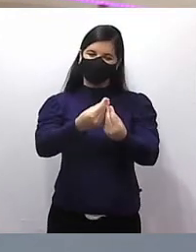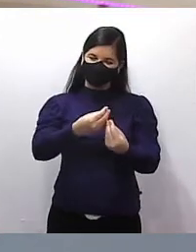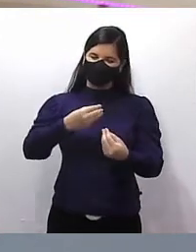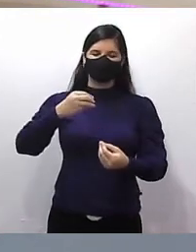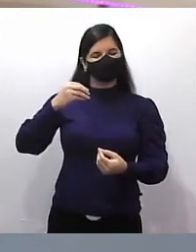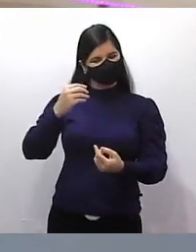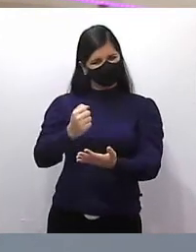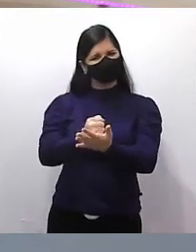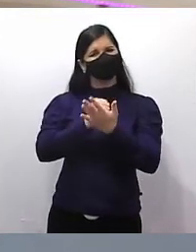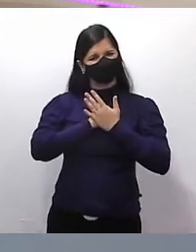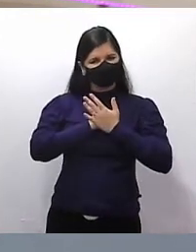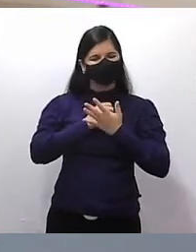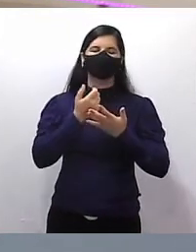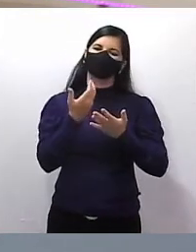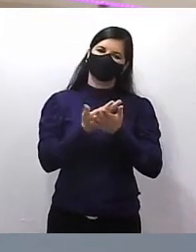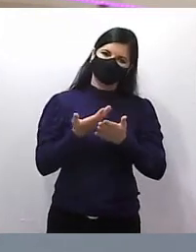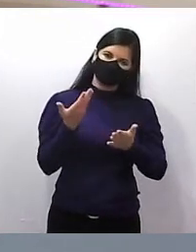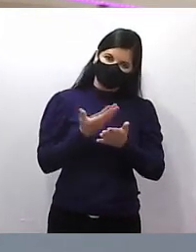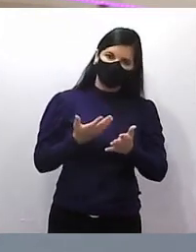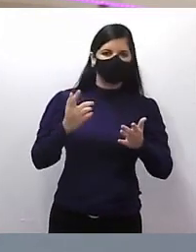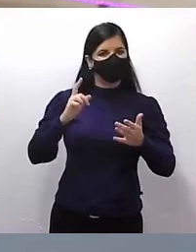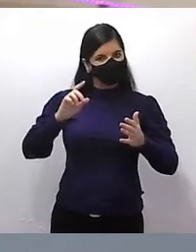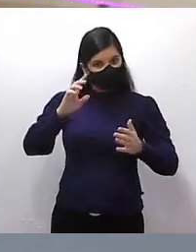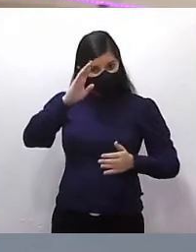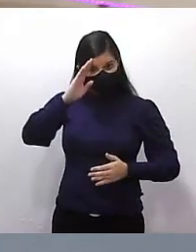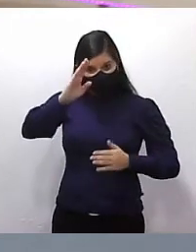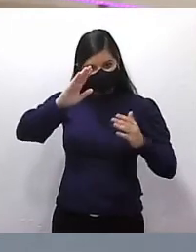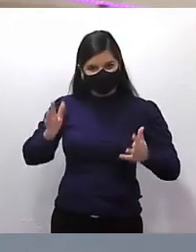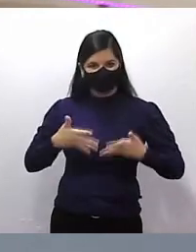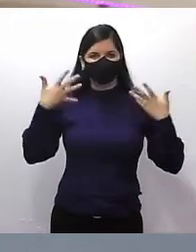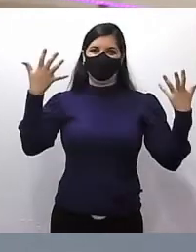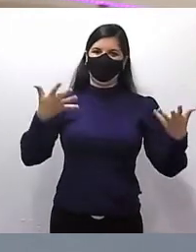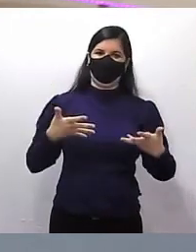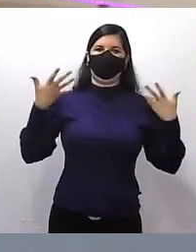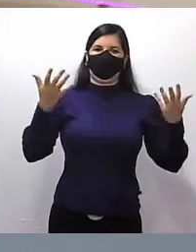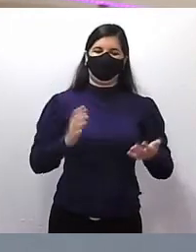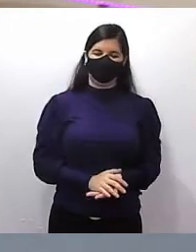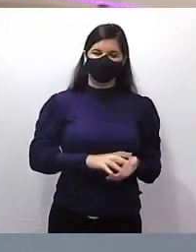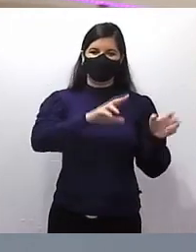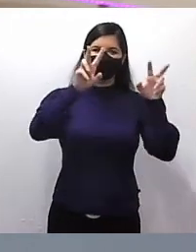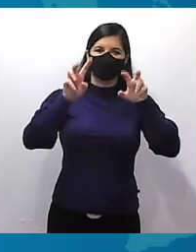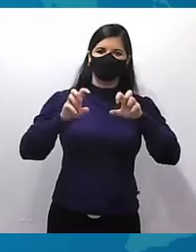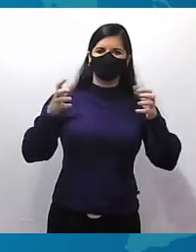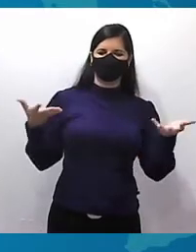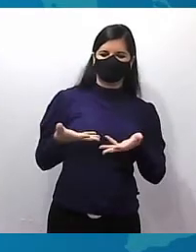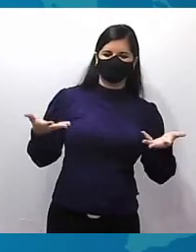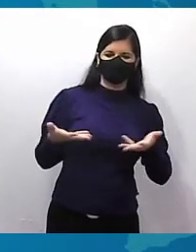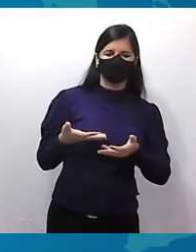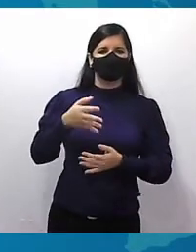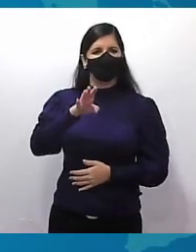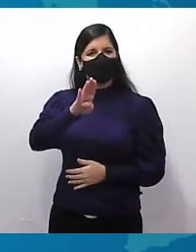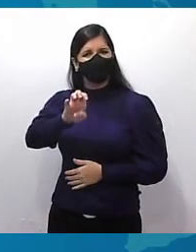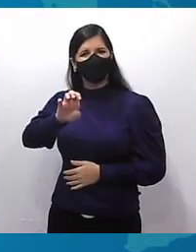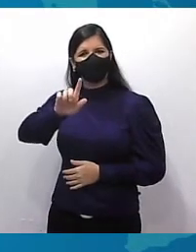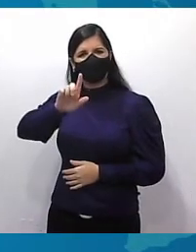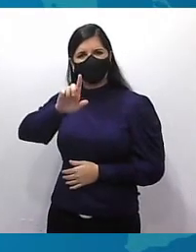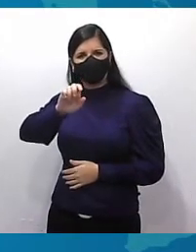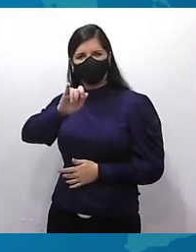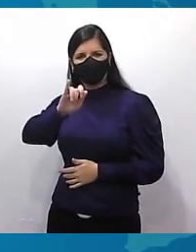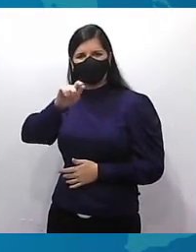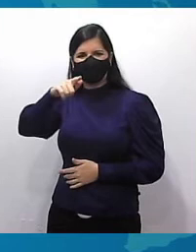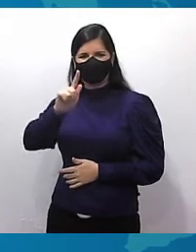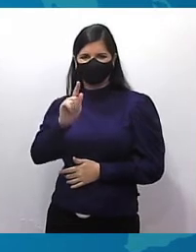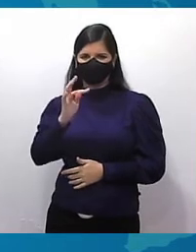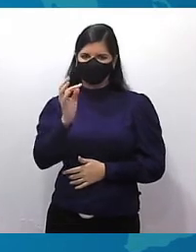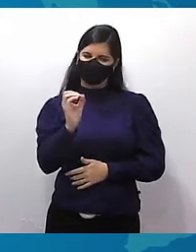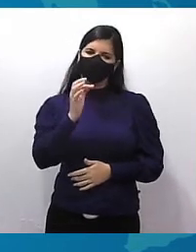te ajudar, inclusive motivação. O nosso conteúdo de hoje vai ser o Be Going To, um